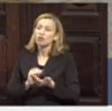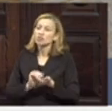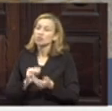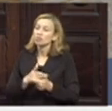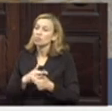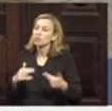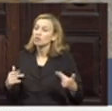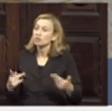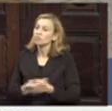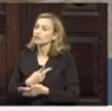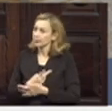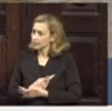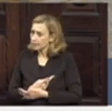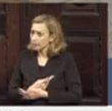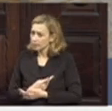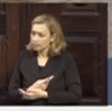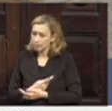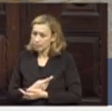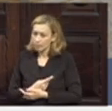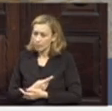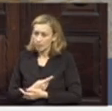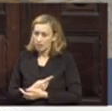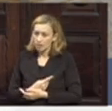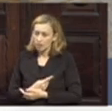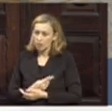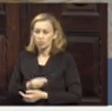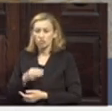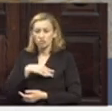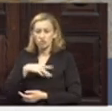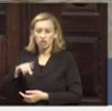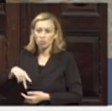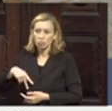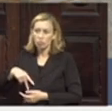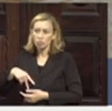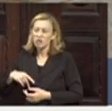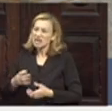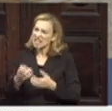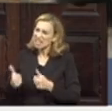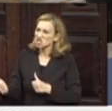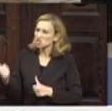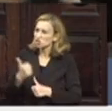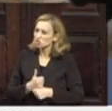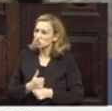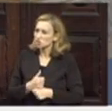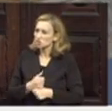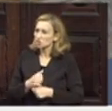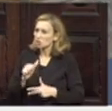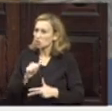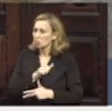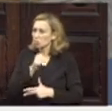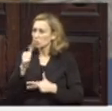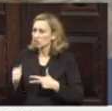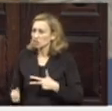tenho procurado discutir muito o sistema de transportes, que sou extremamente crítico à FETransport,